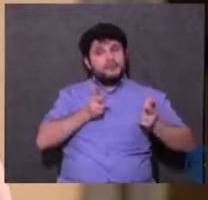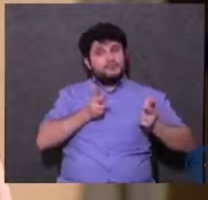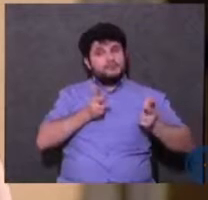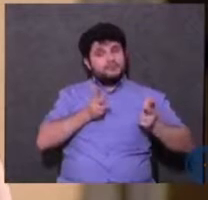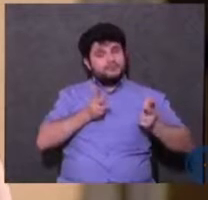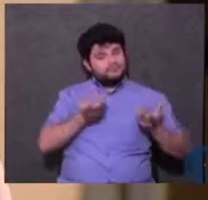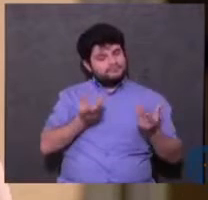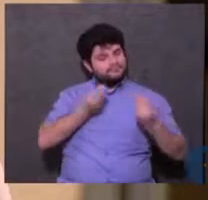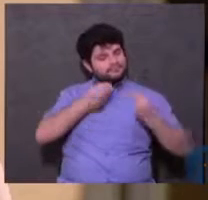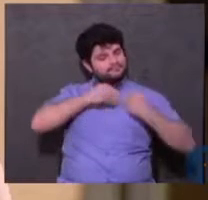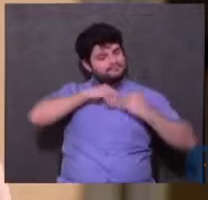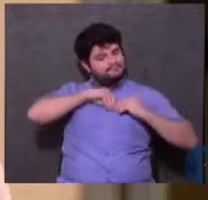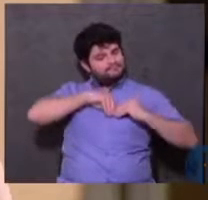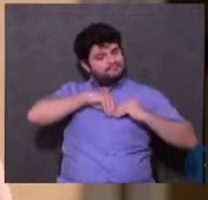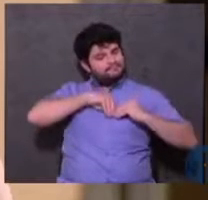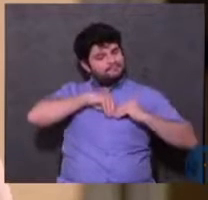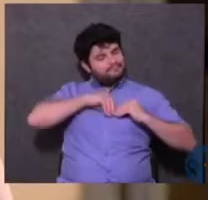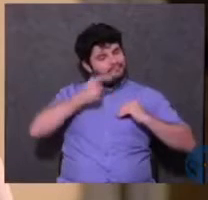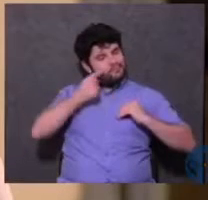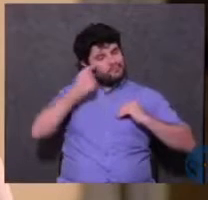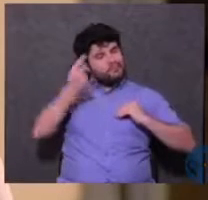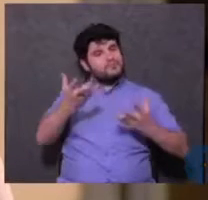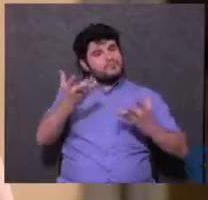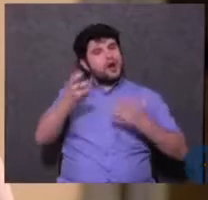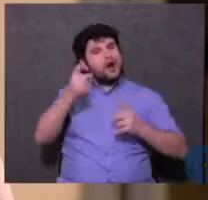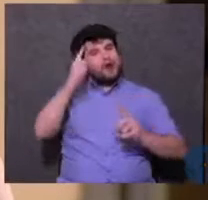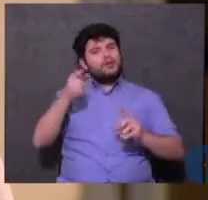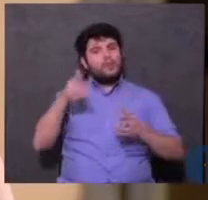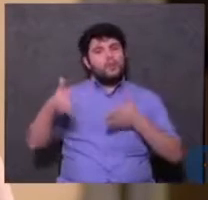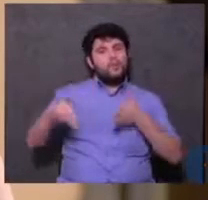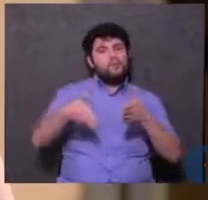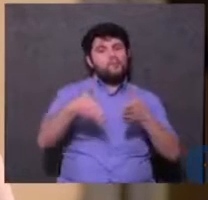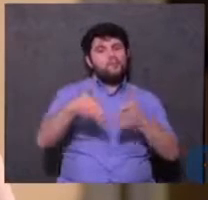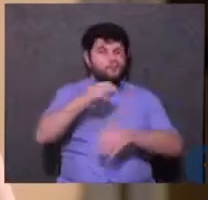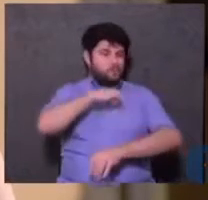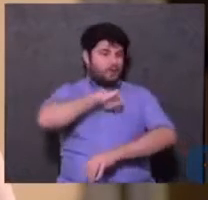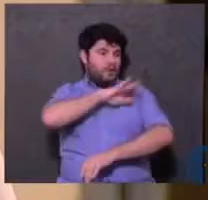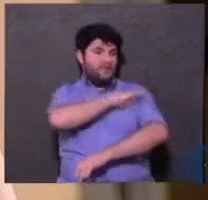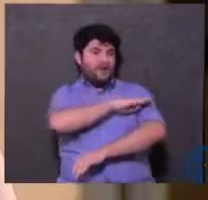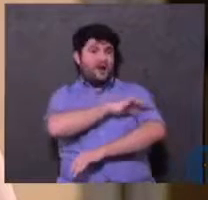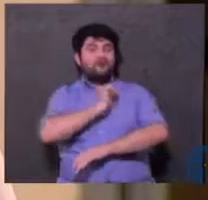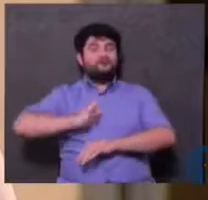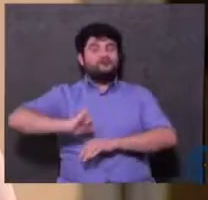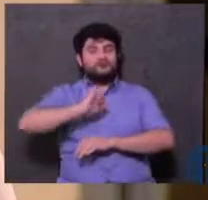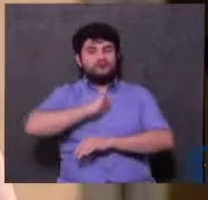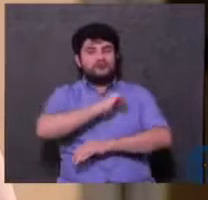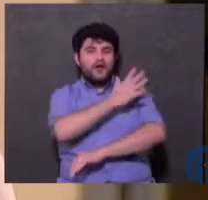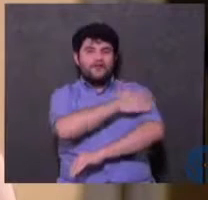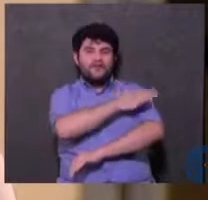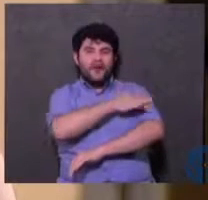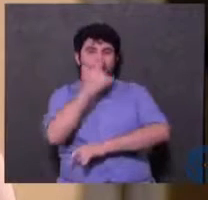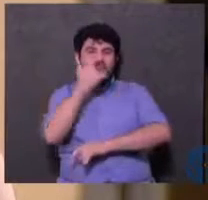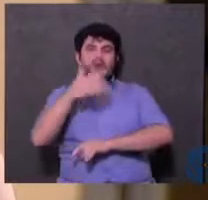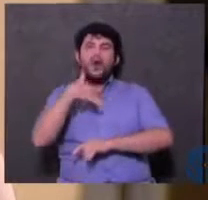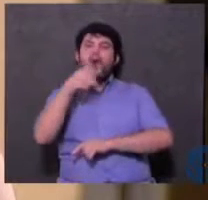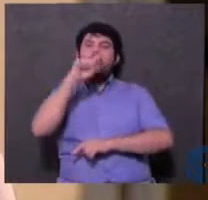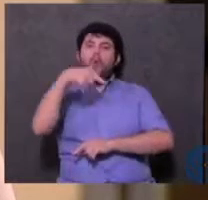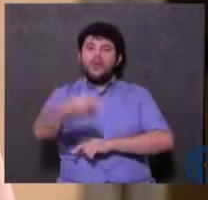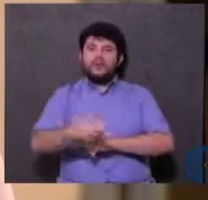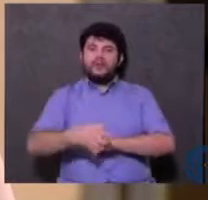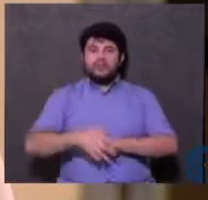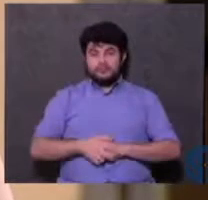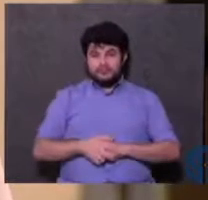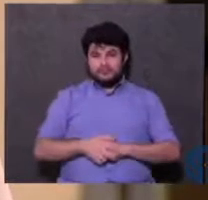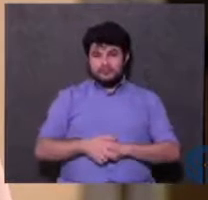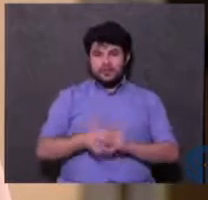acolher o que nos quereis revelar por meio da nossa fraqueza e da fraqueza do próximo.